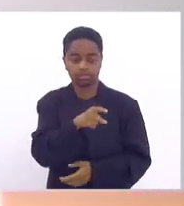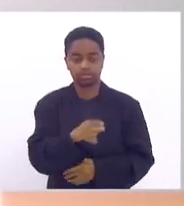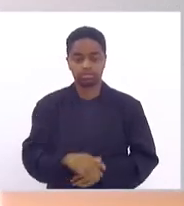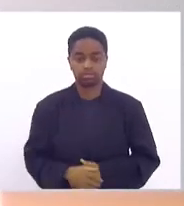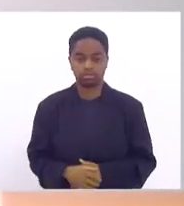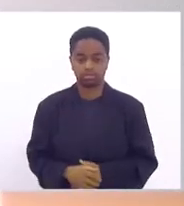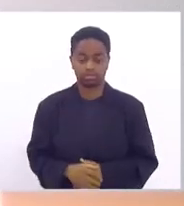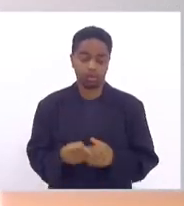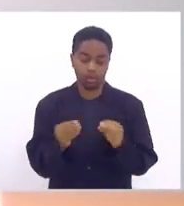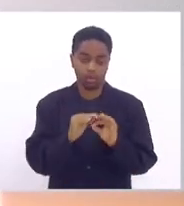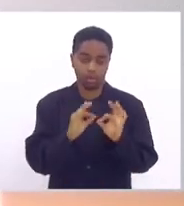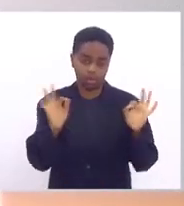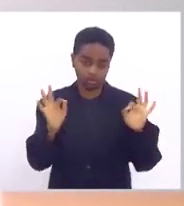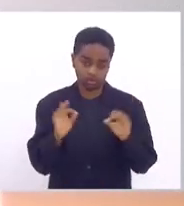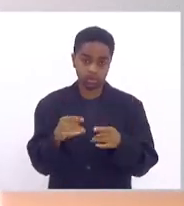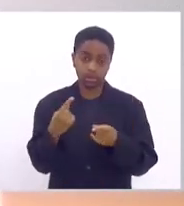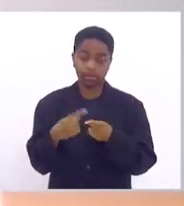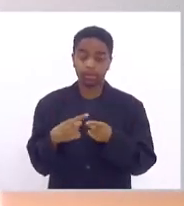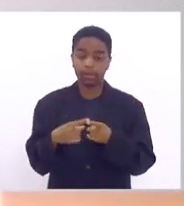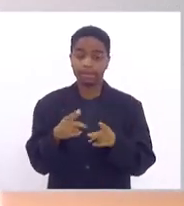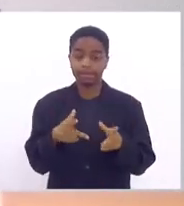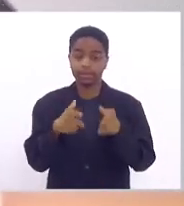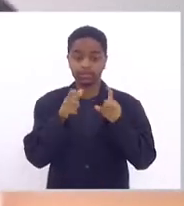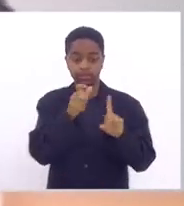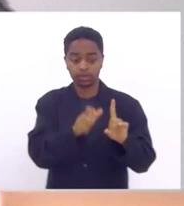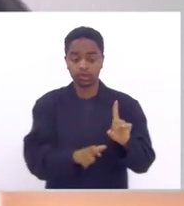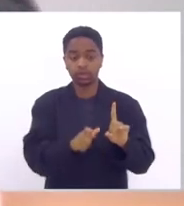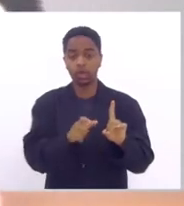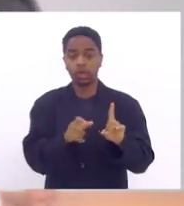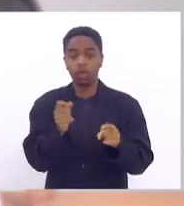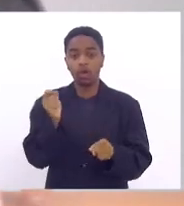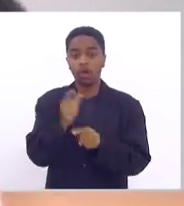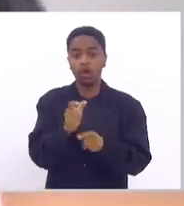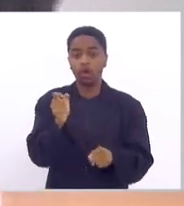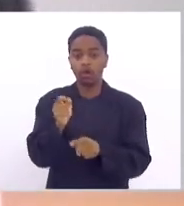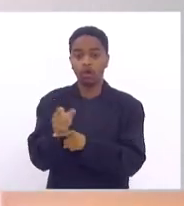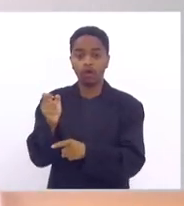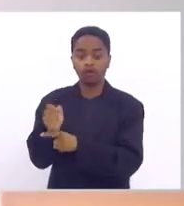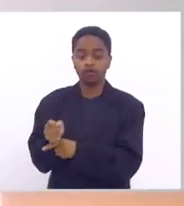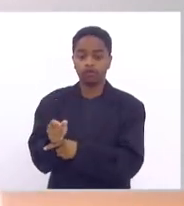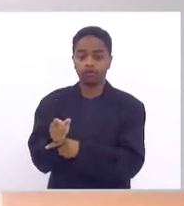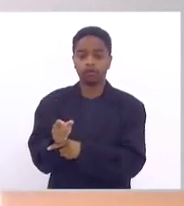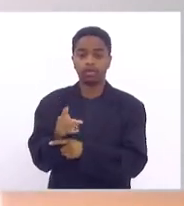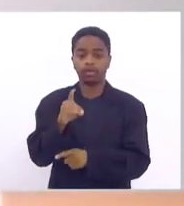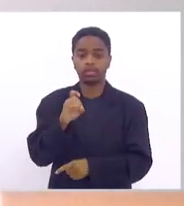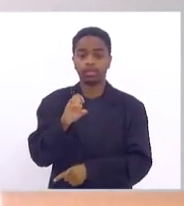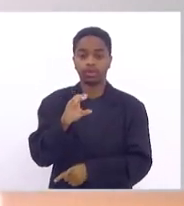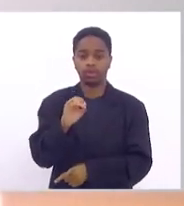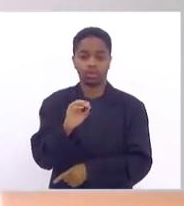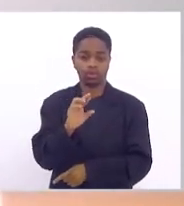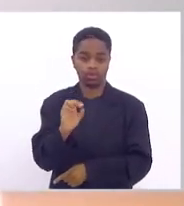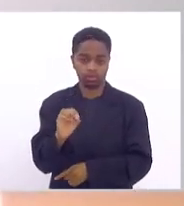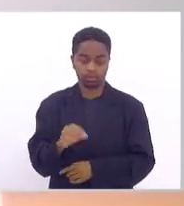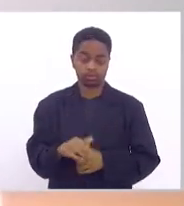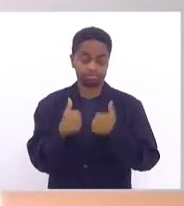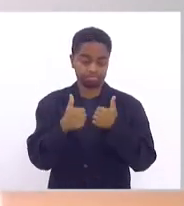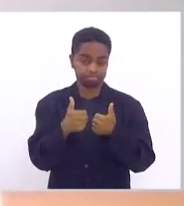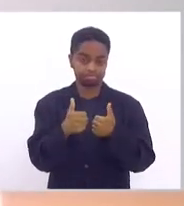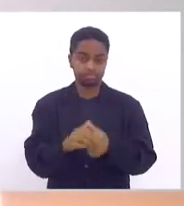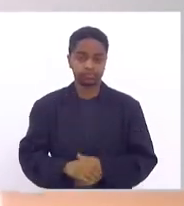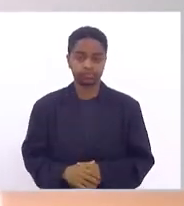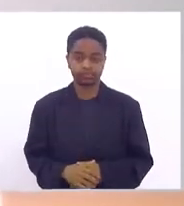ótimo porque consideraram que aquilo ofendia o o mandato decoro parlamentar muito